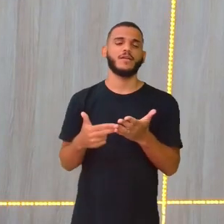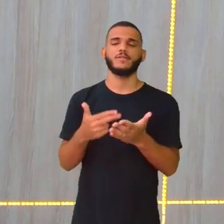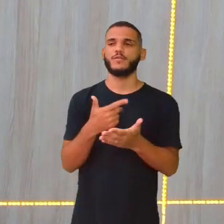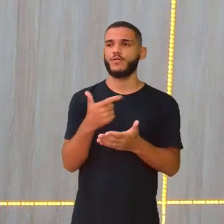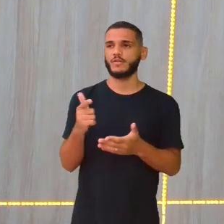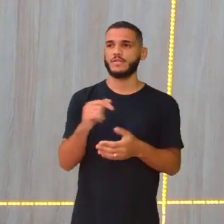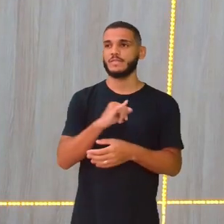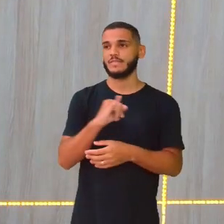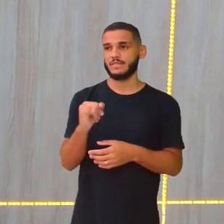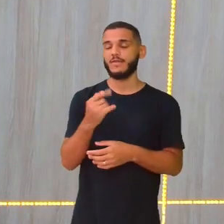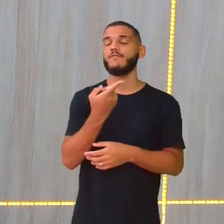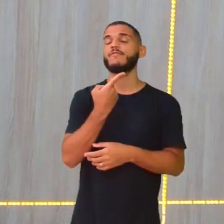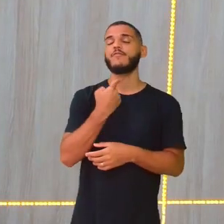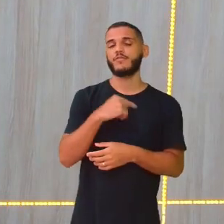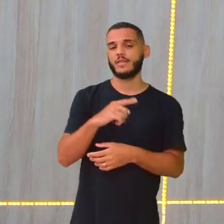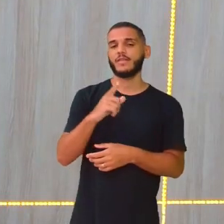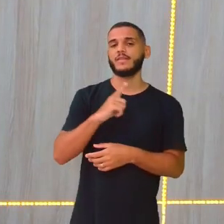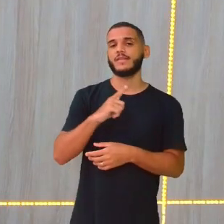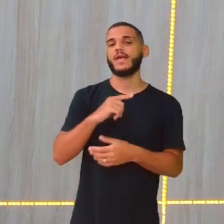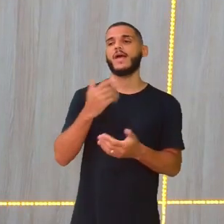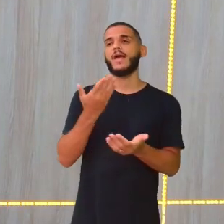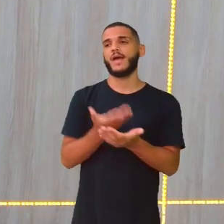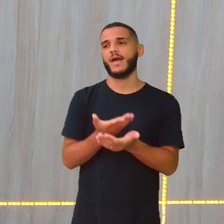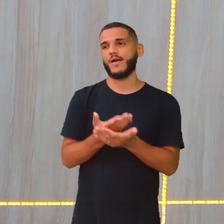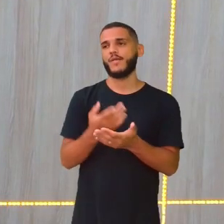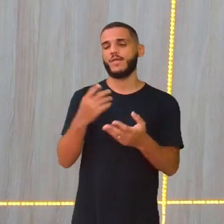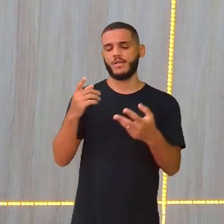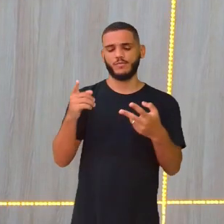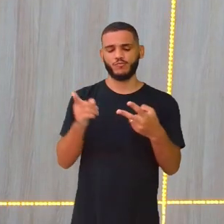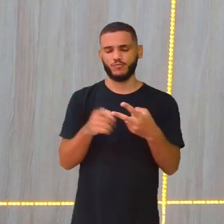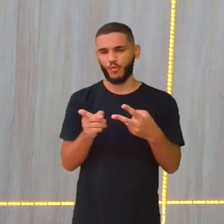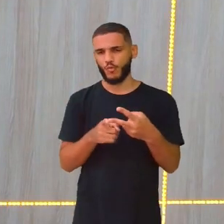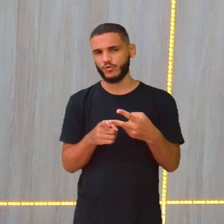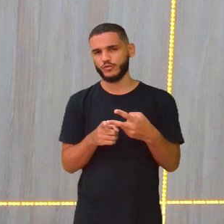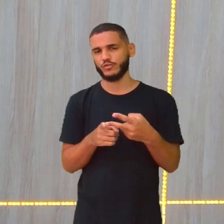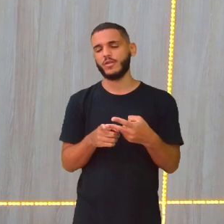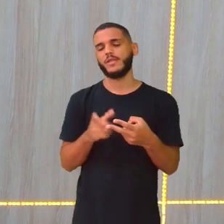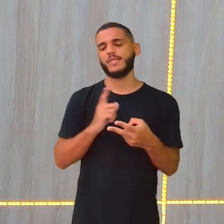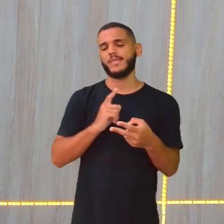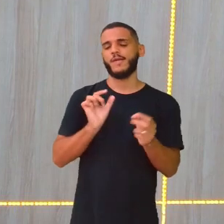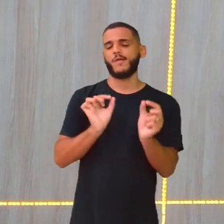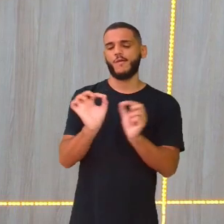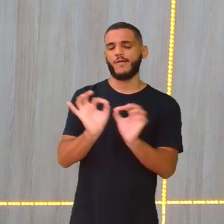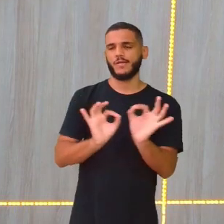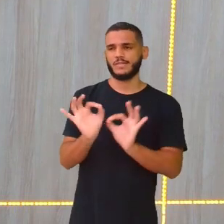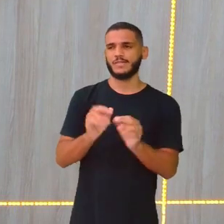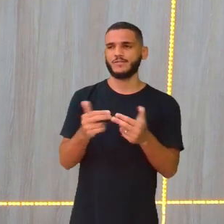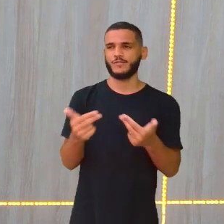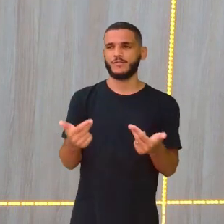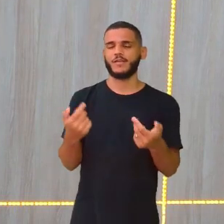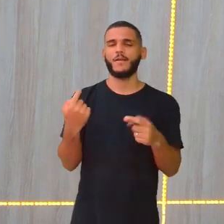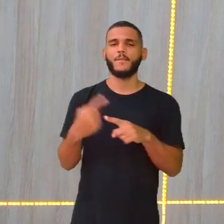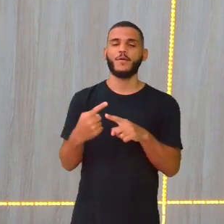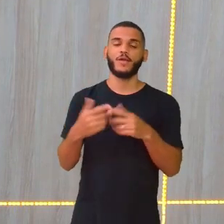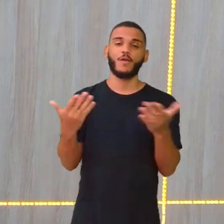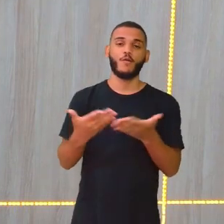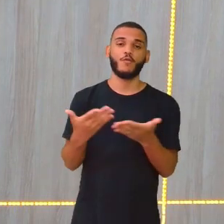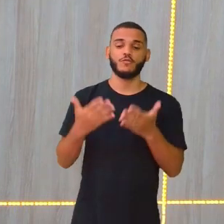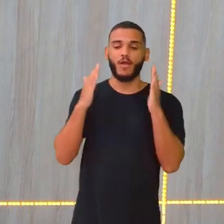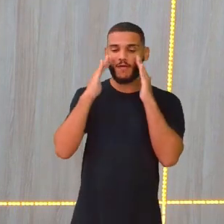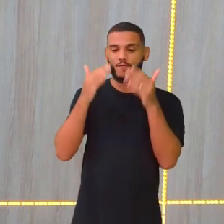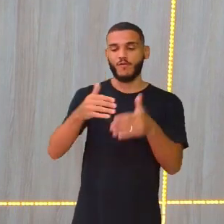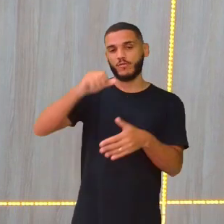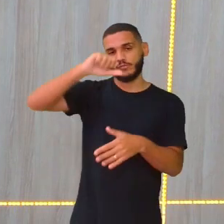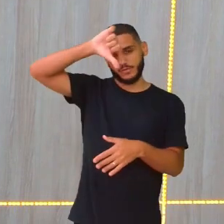E se vocês quiserem, a gente pode fazer uma aula 2. Né? Uma segunda parte, Trechinhos, né, uns trechinhos, porque hoje a gente também focou muito na parte